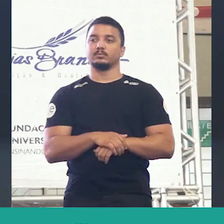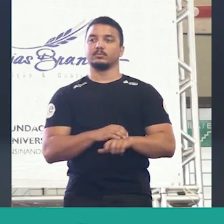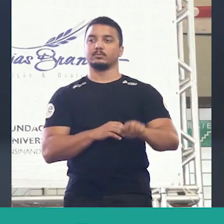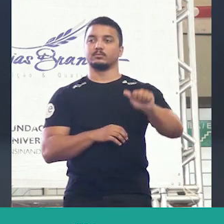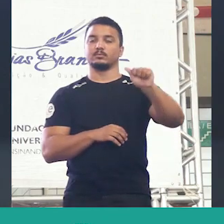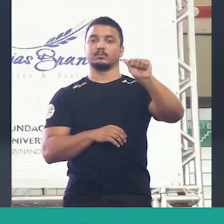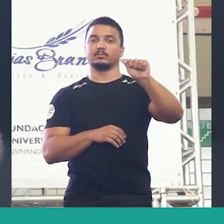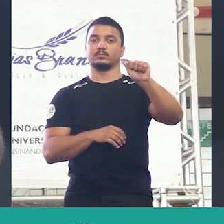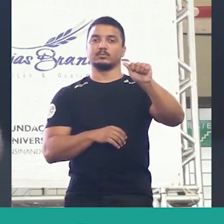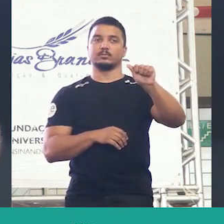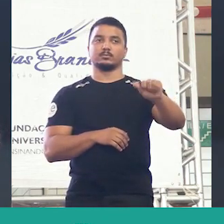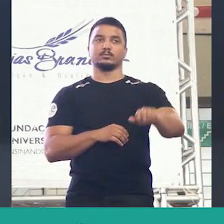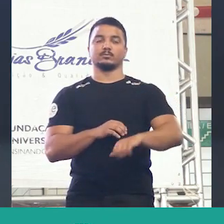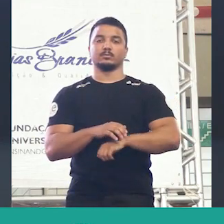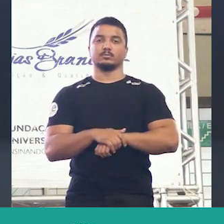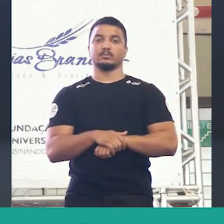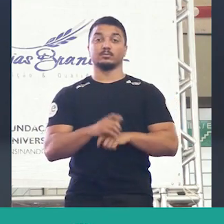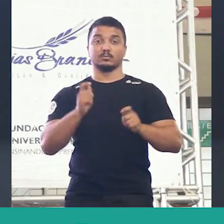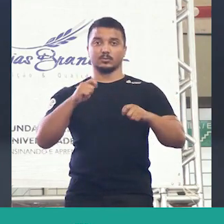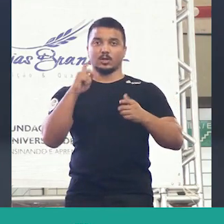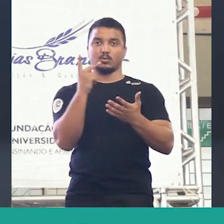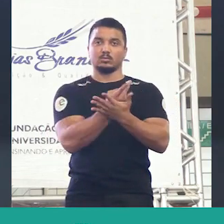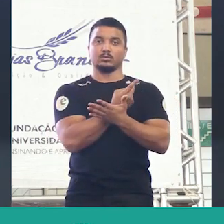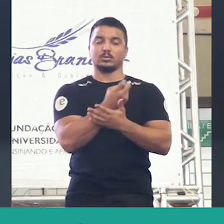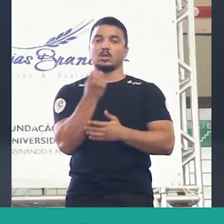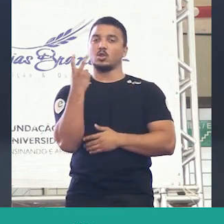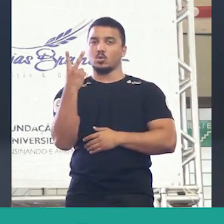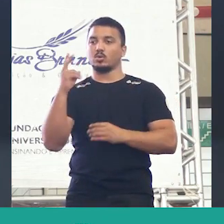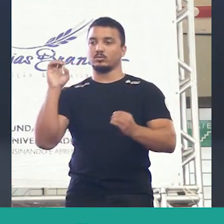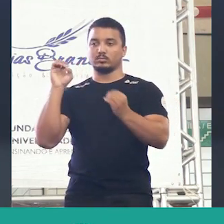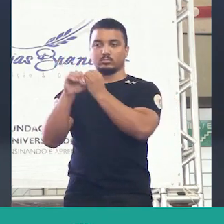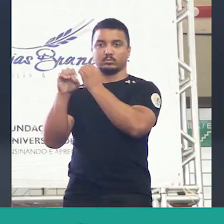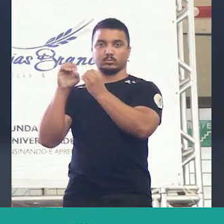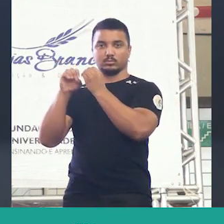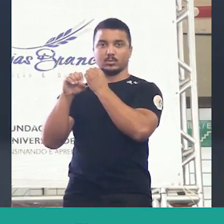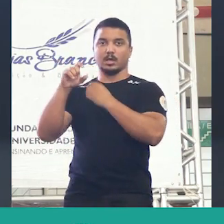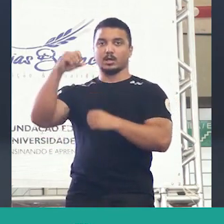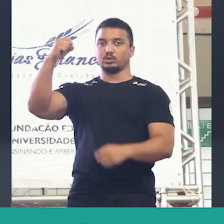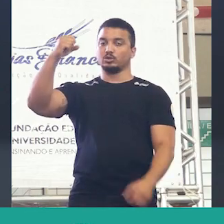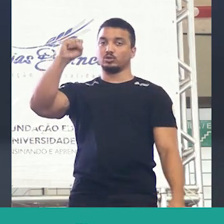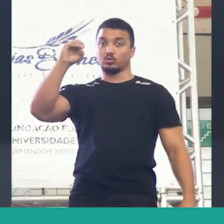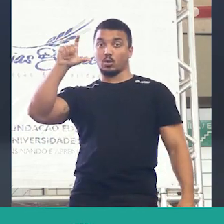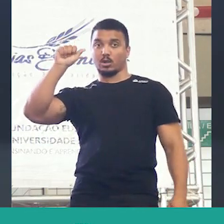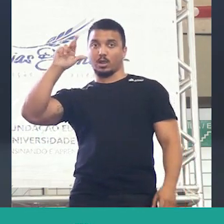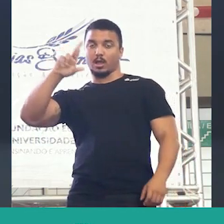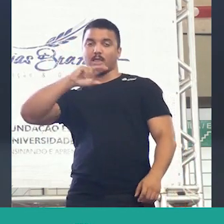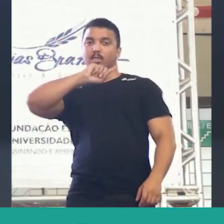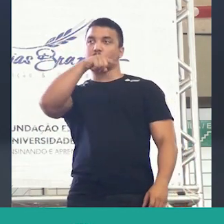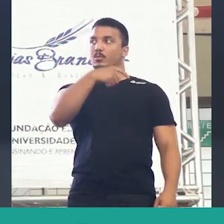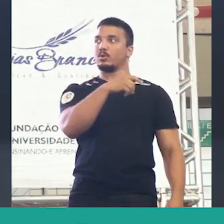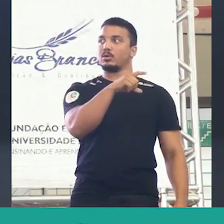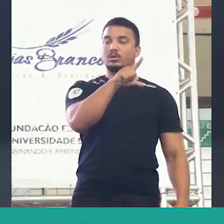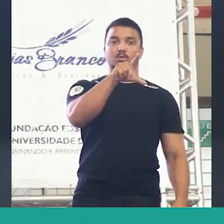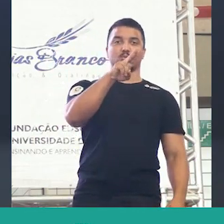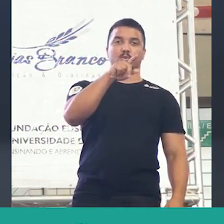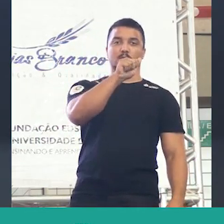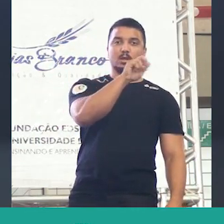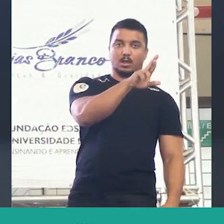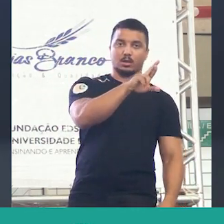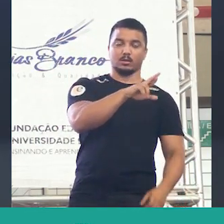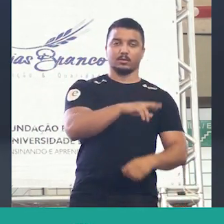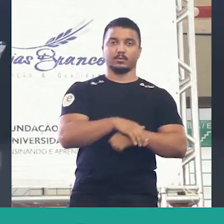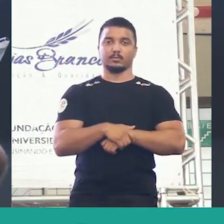Item A. Pode acontecer 2 eclipses. O solar com lua nova e outro lunar com lua